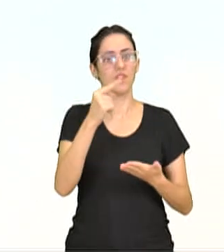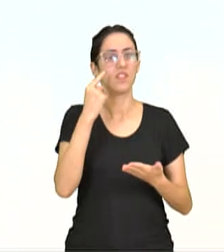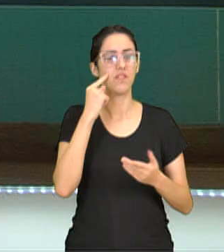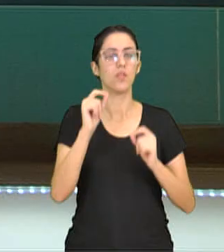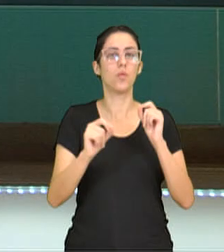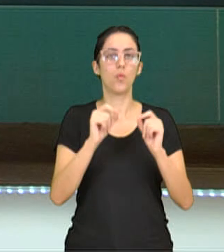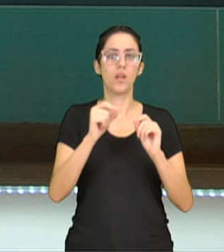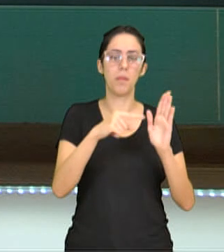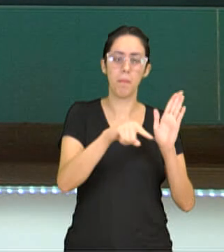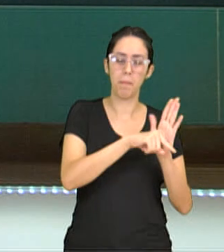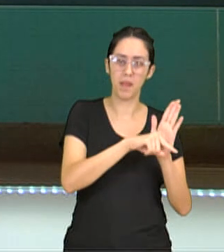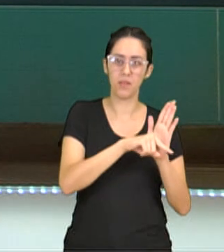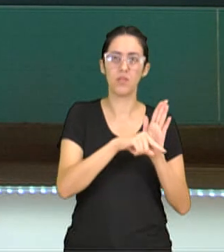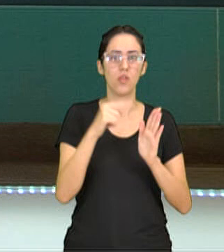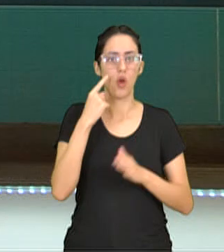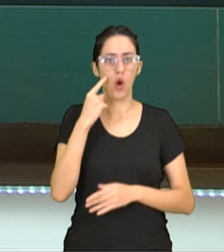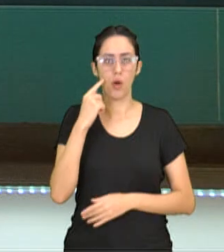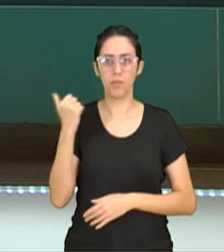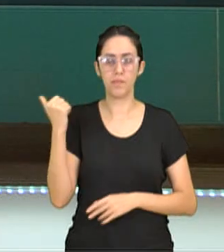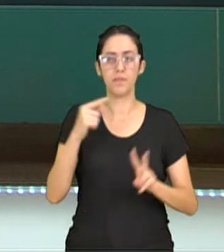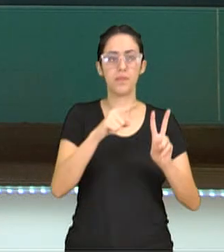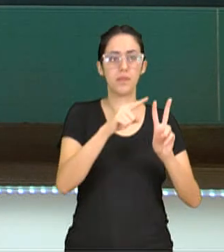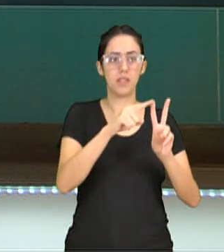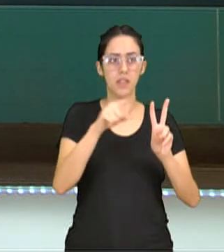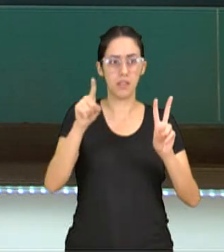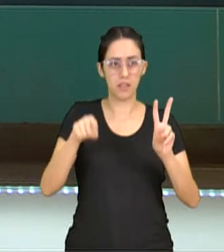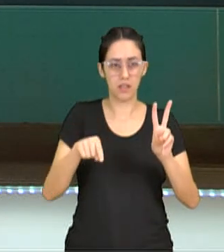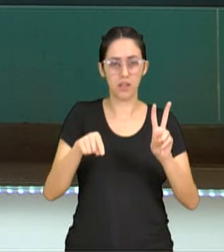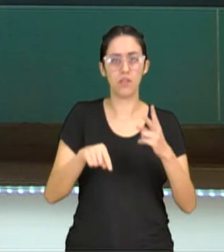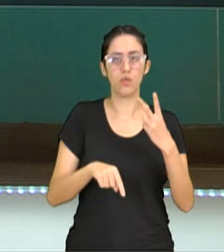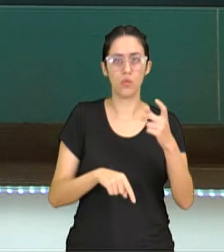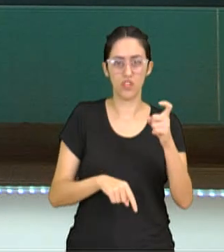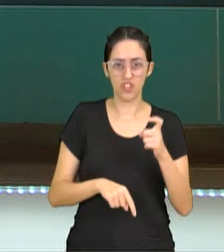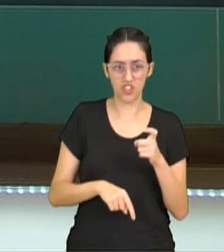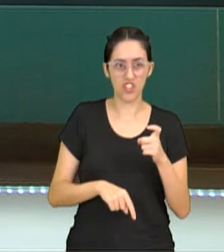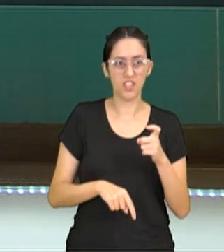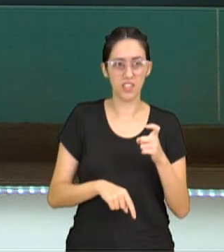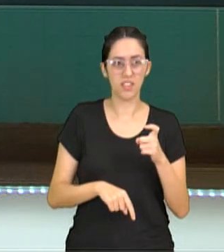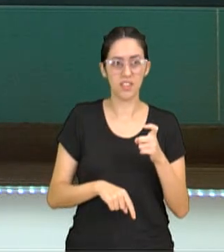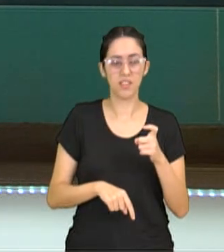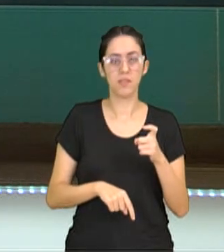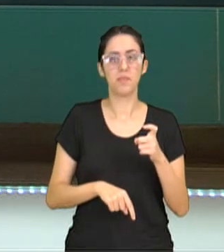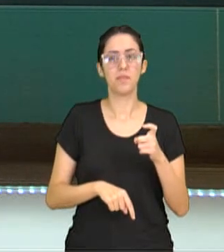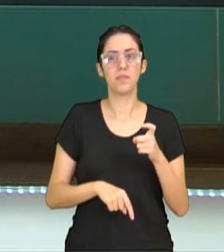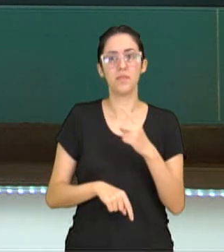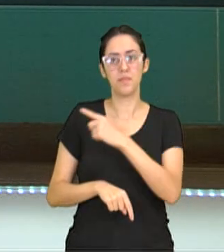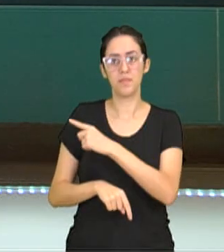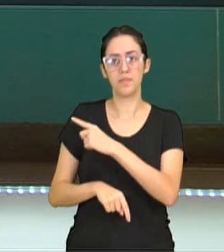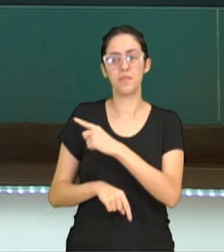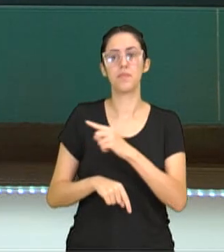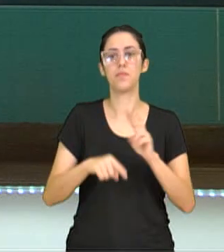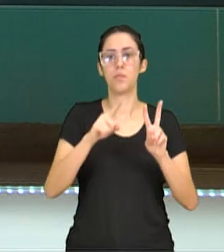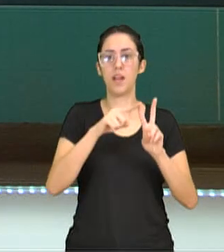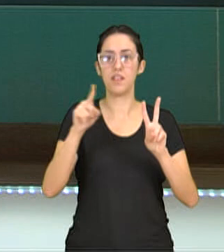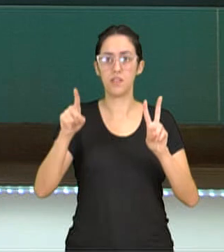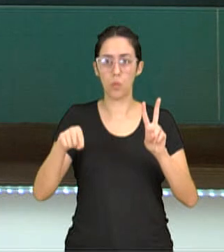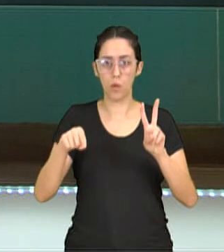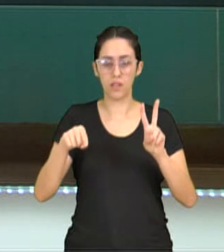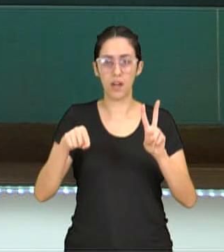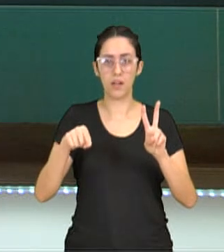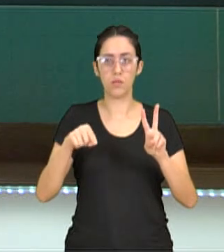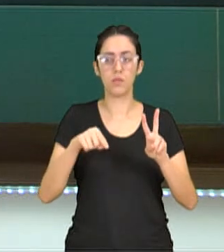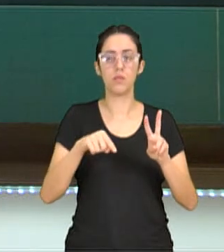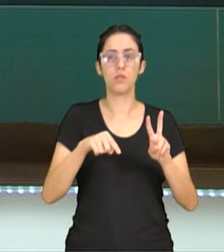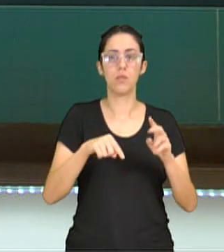2 quadrados, ó. Aqui a raiz quadrada é 2x e aqui é 25. Então, escreve a raiz quadrada do primeiro menos a